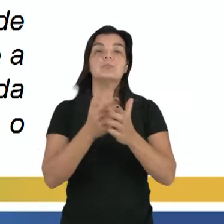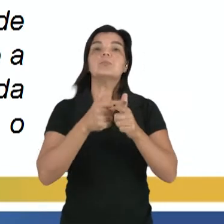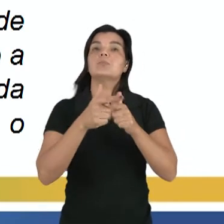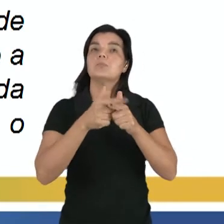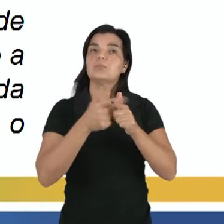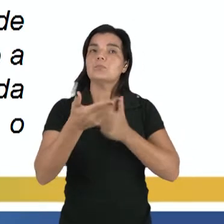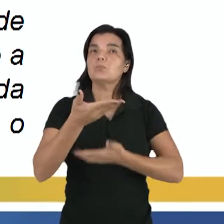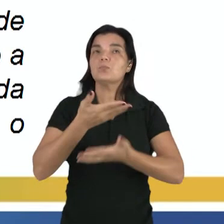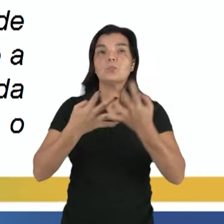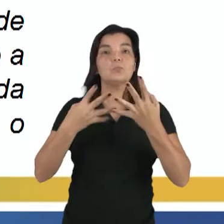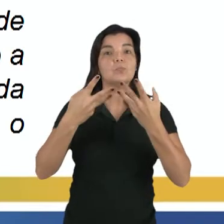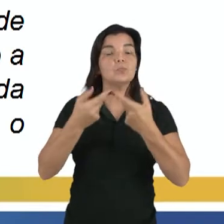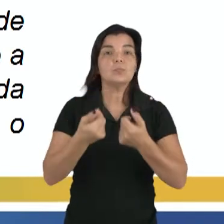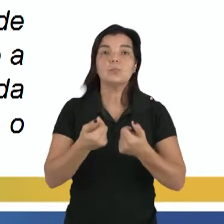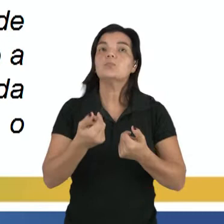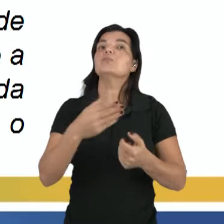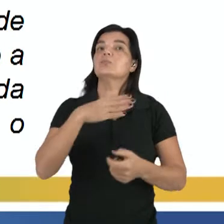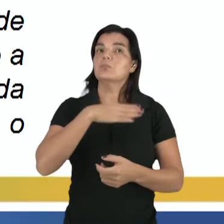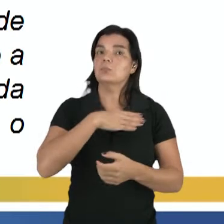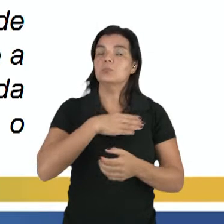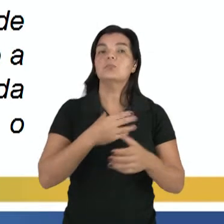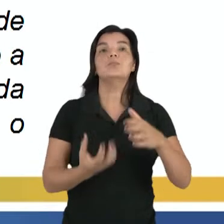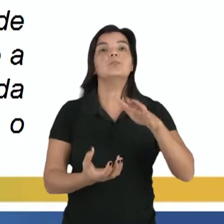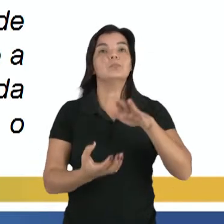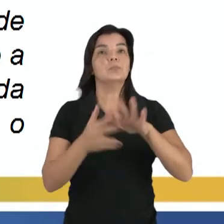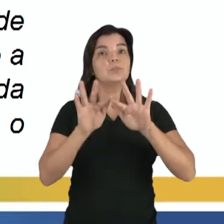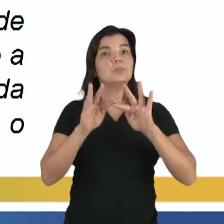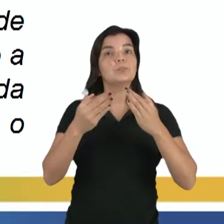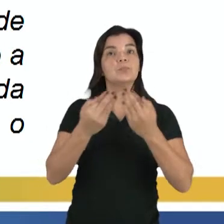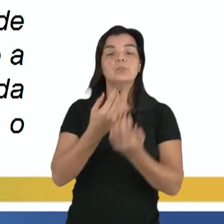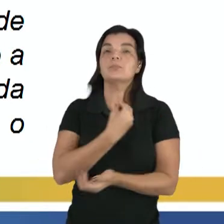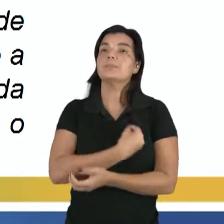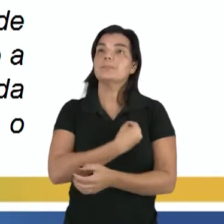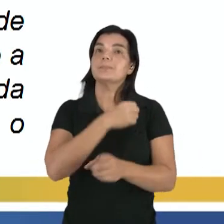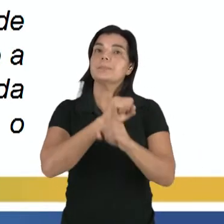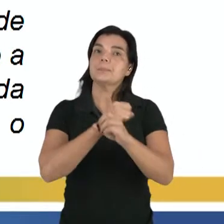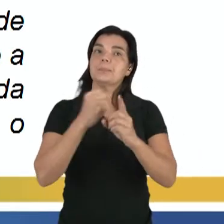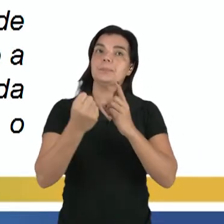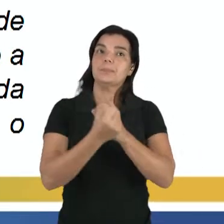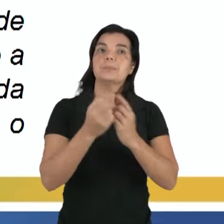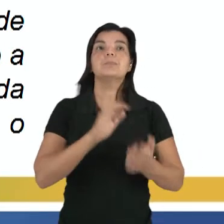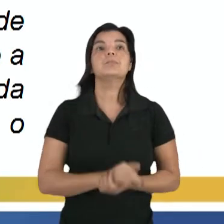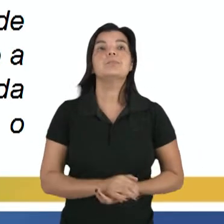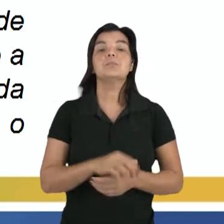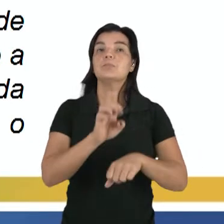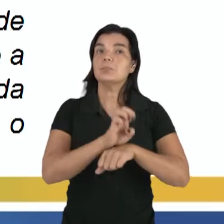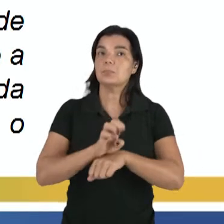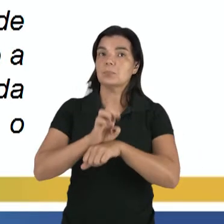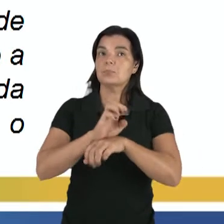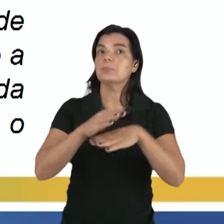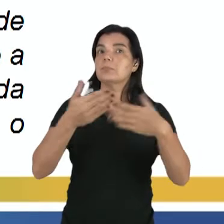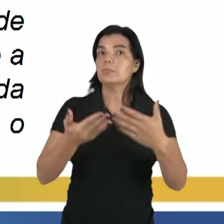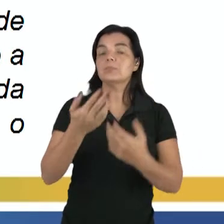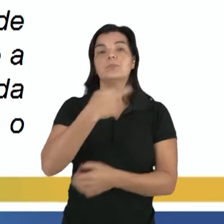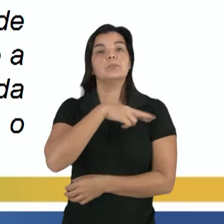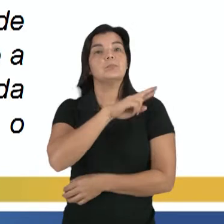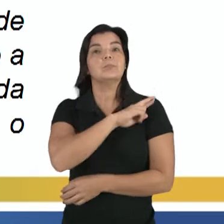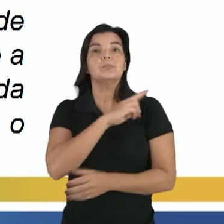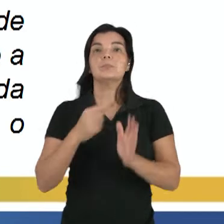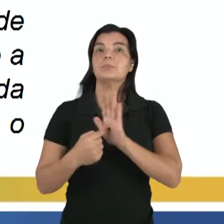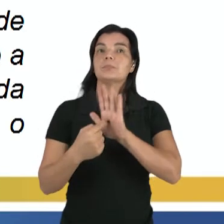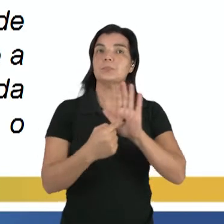escolar é um problema que envolve toda a comunidade, do núcleo familiar ao convívio em sociedade. É o